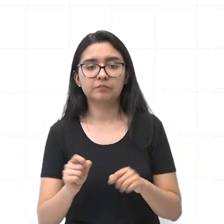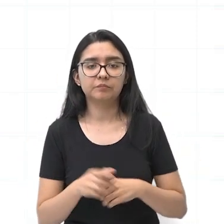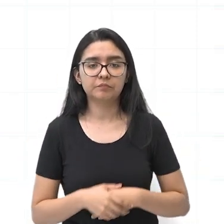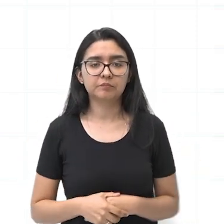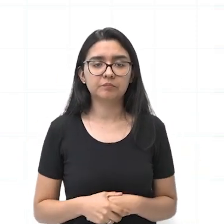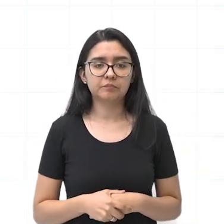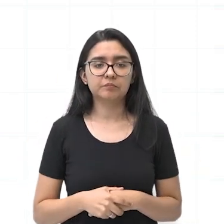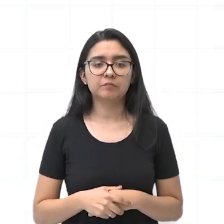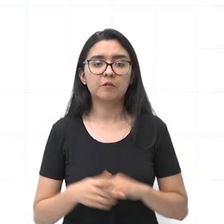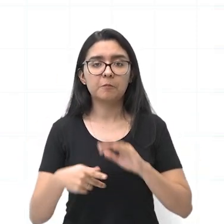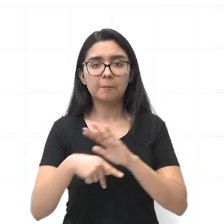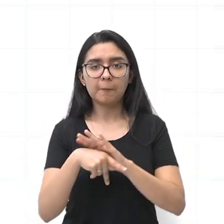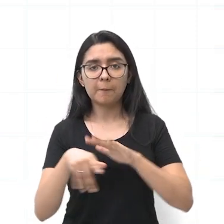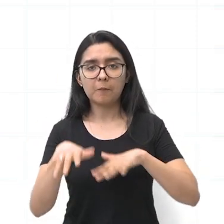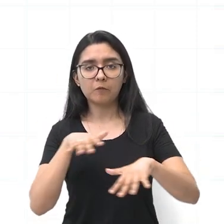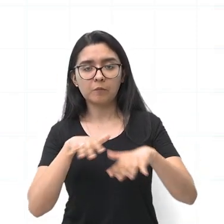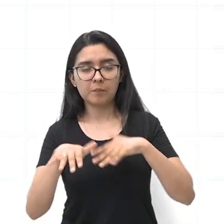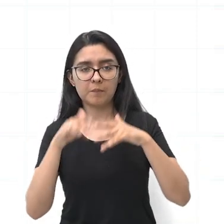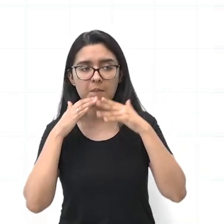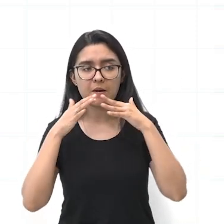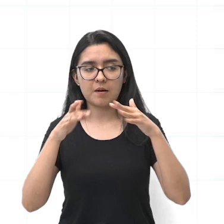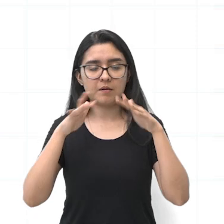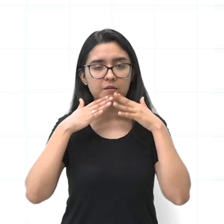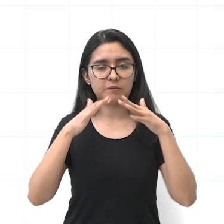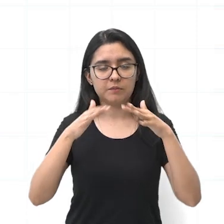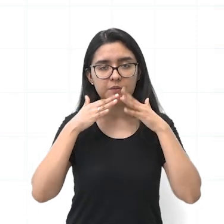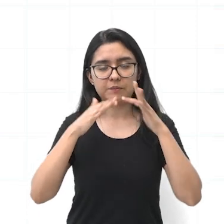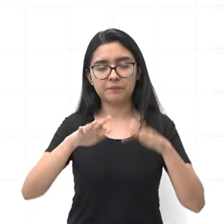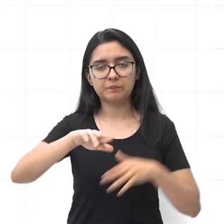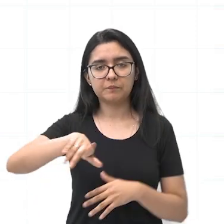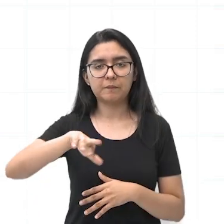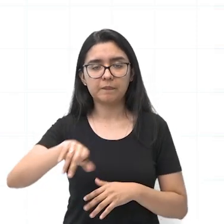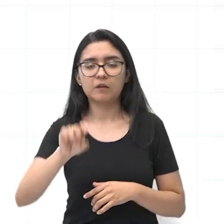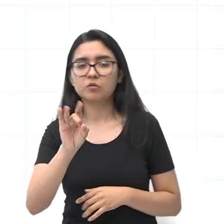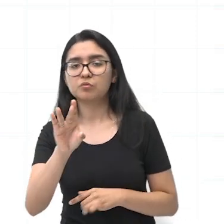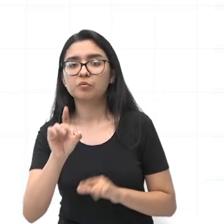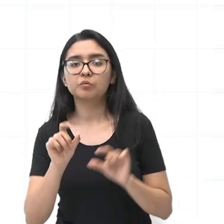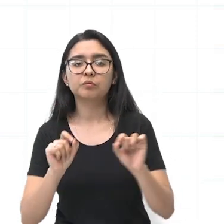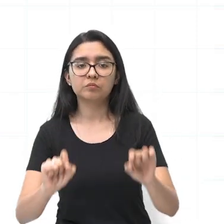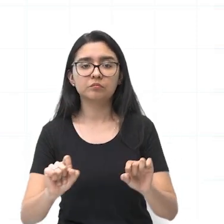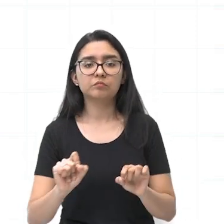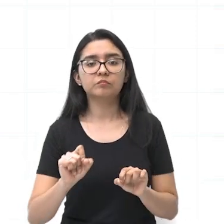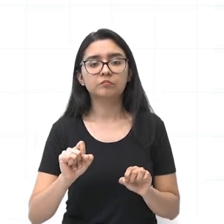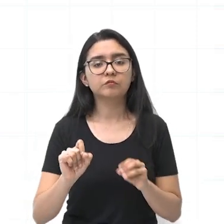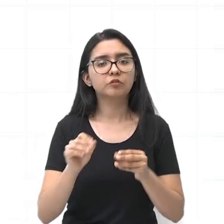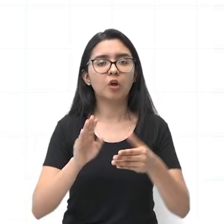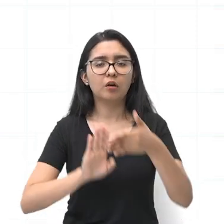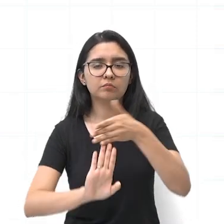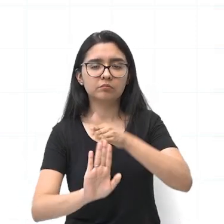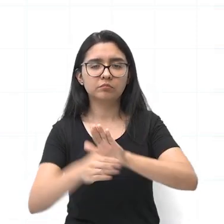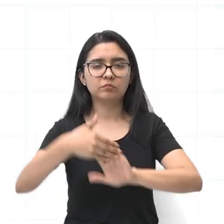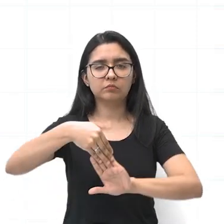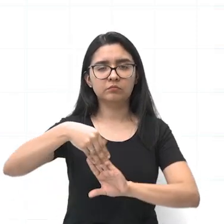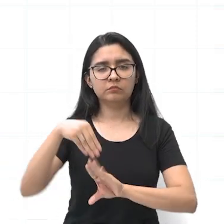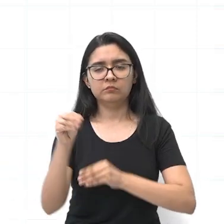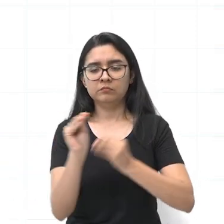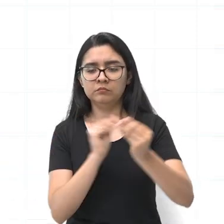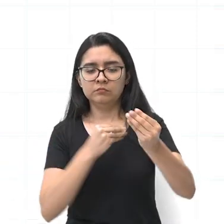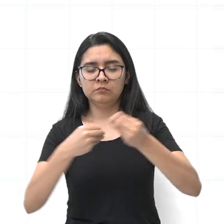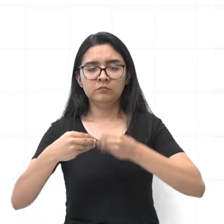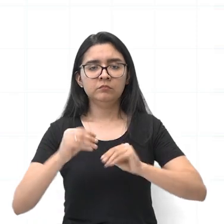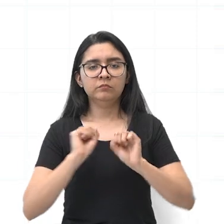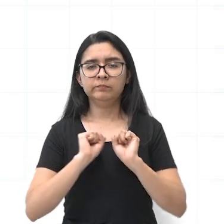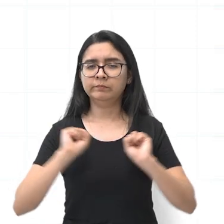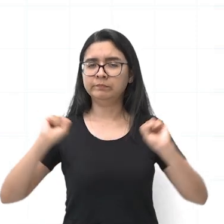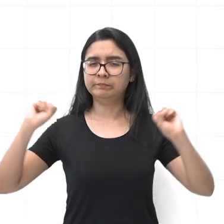retorno ao movimento natural. Então não é só ligado aí a esse se esticar, tá bom? Não é só, eu